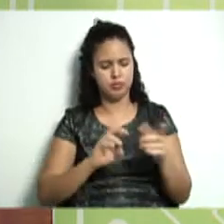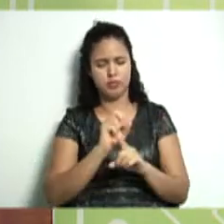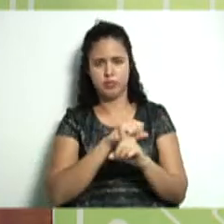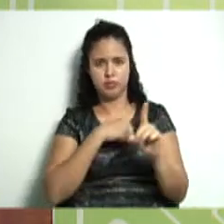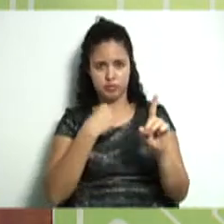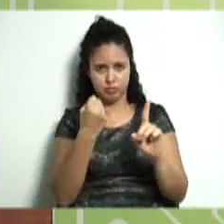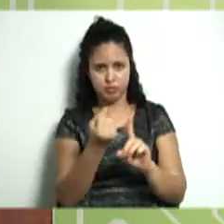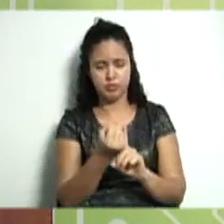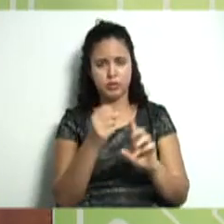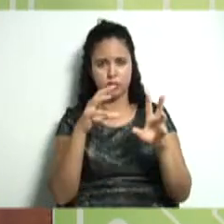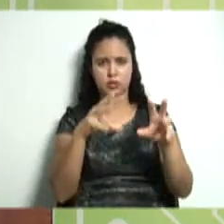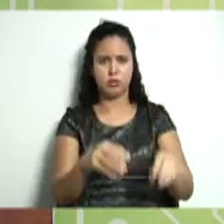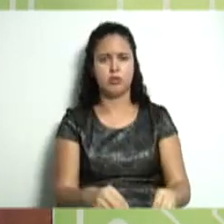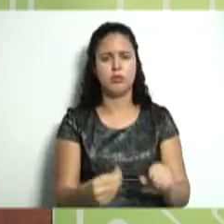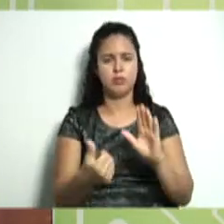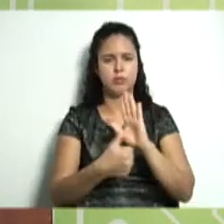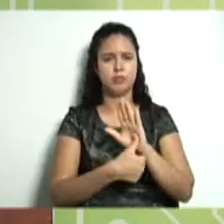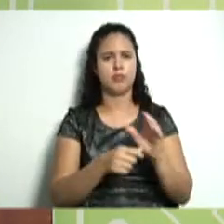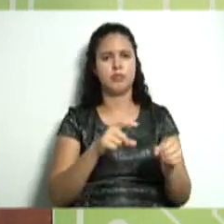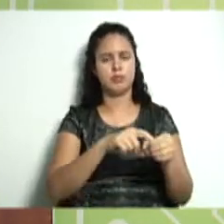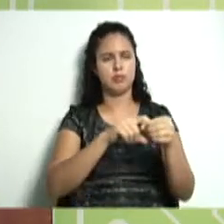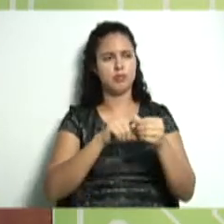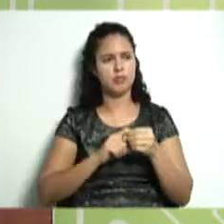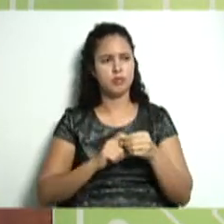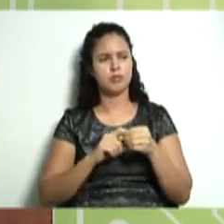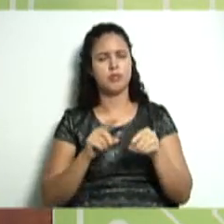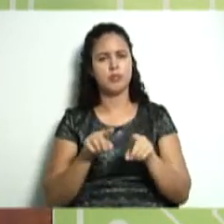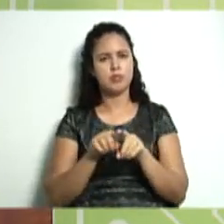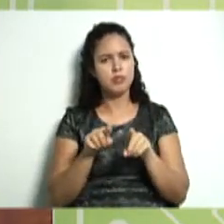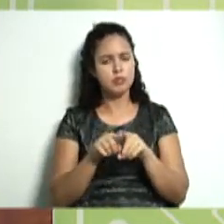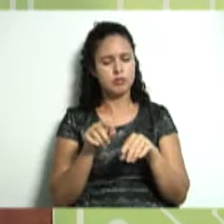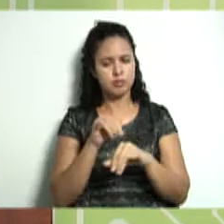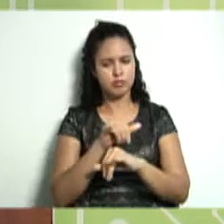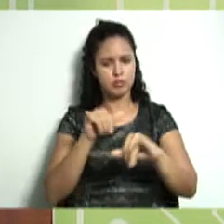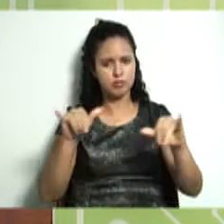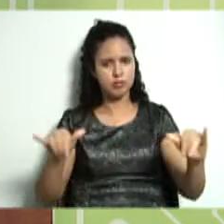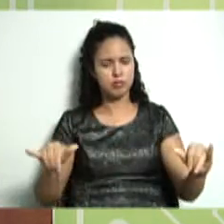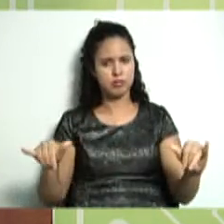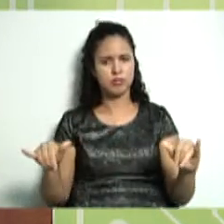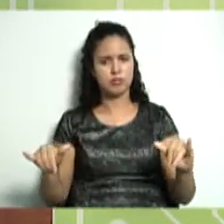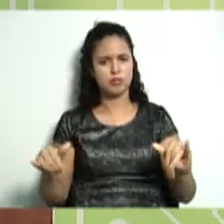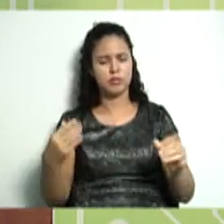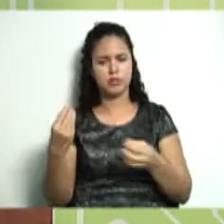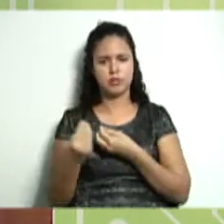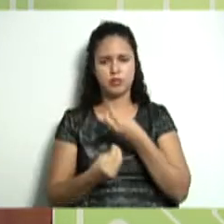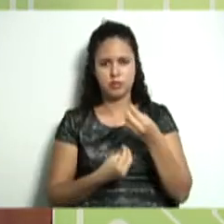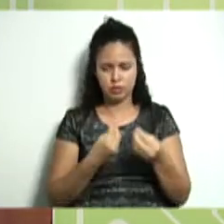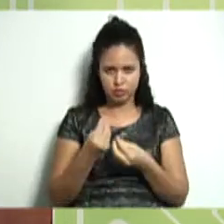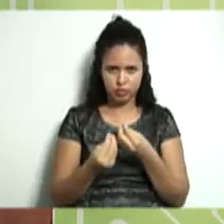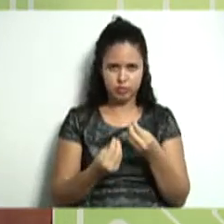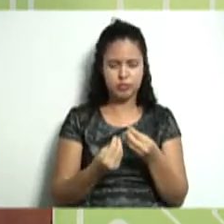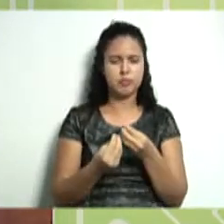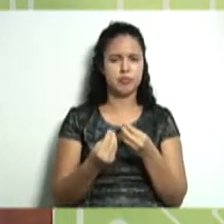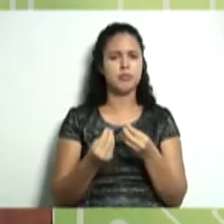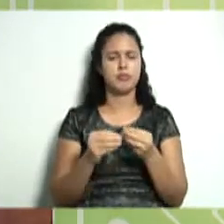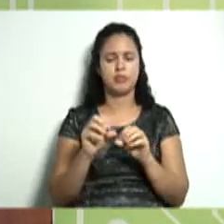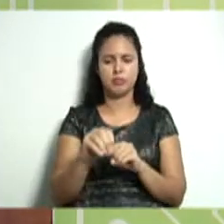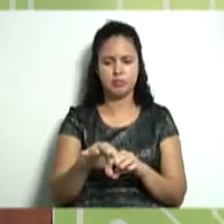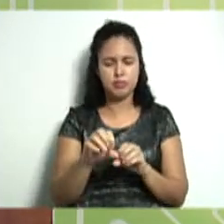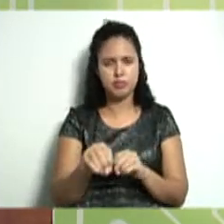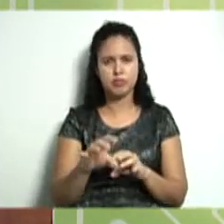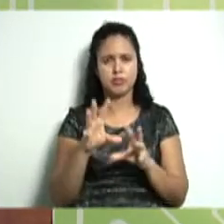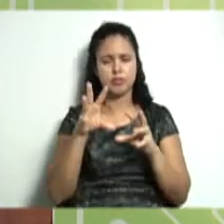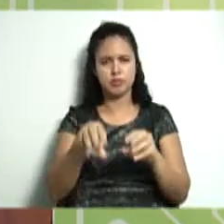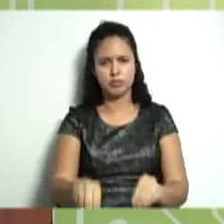sociais para todos os cooperados e repassar informações educacionais ou educativas para todos